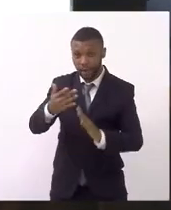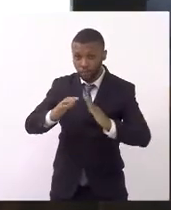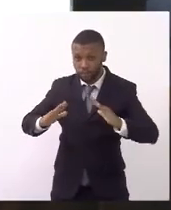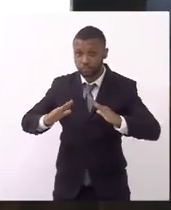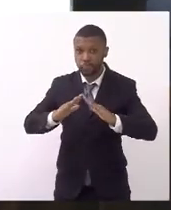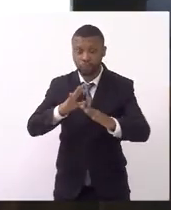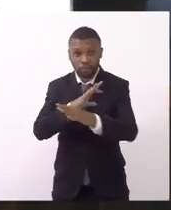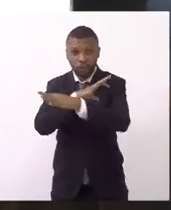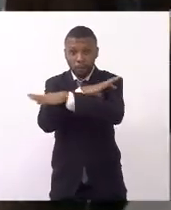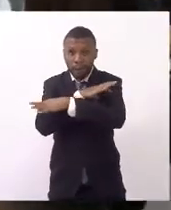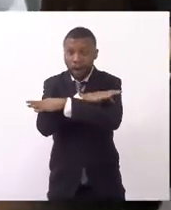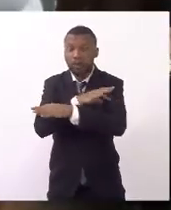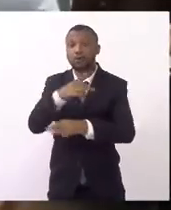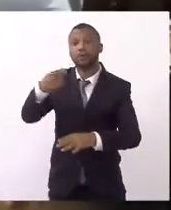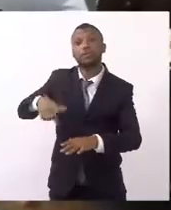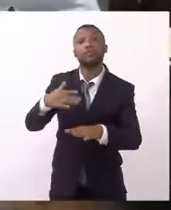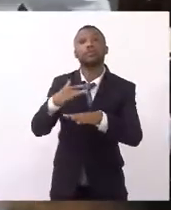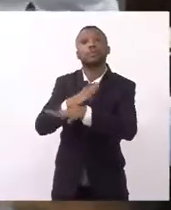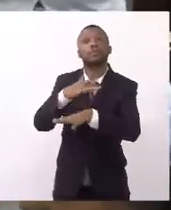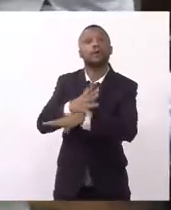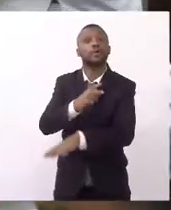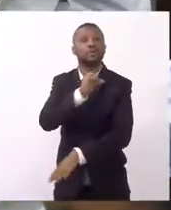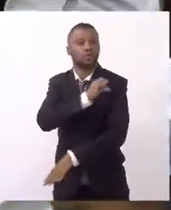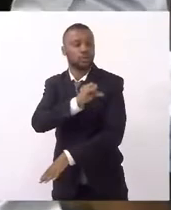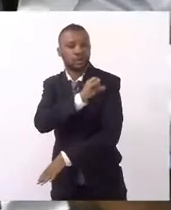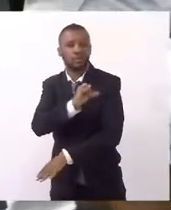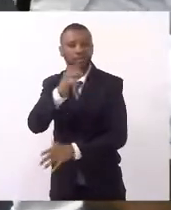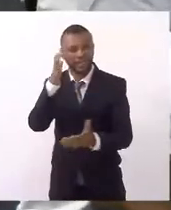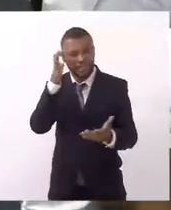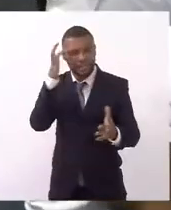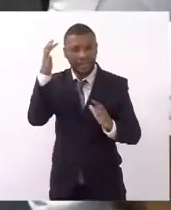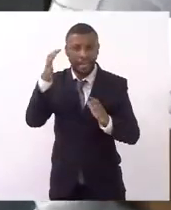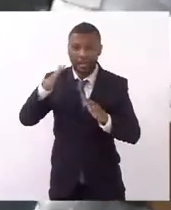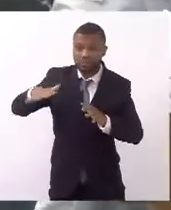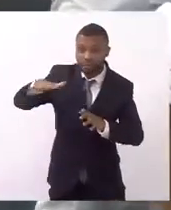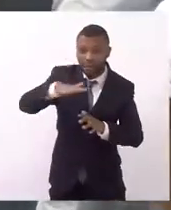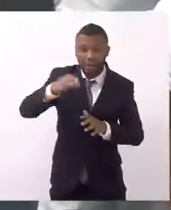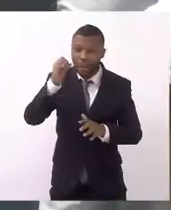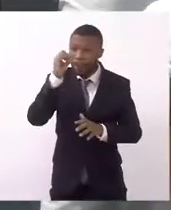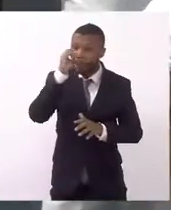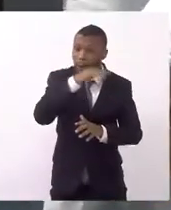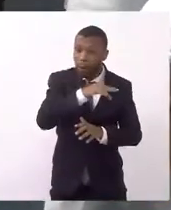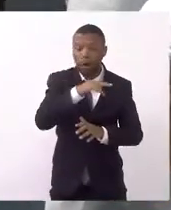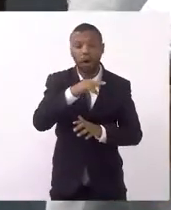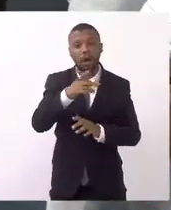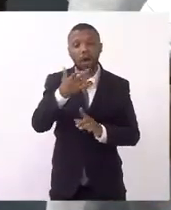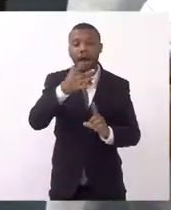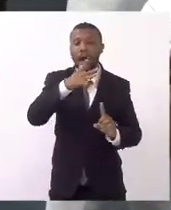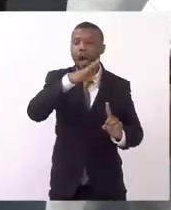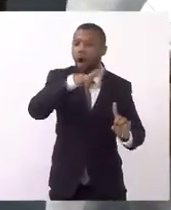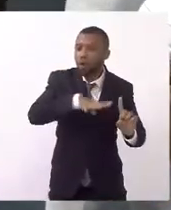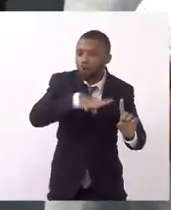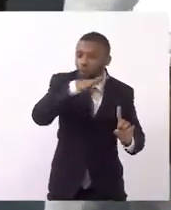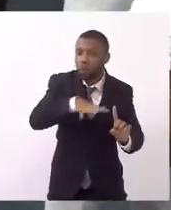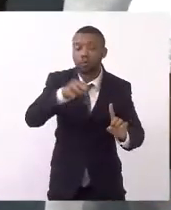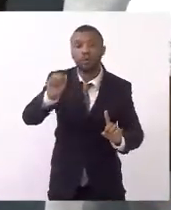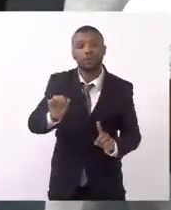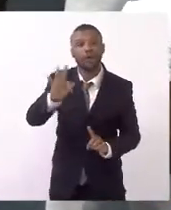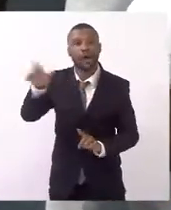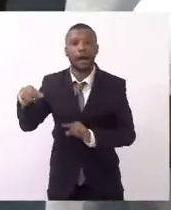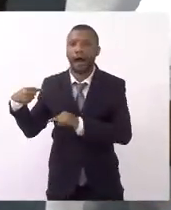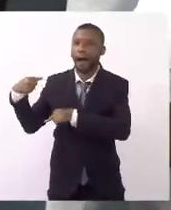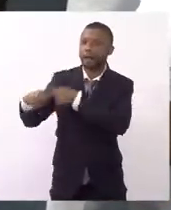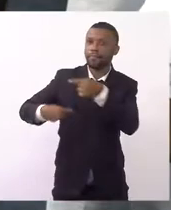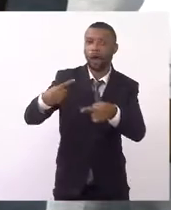em um bairro central do Rio de Janeiro neste cenário de desrespeito aos cultos de Matriz africanas é um ato político